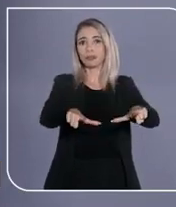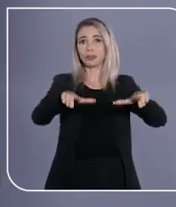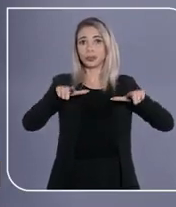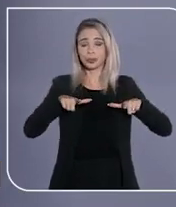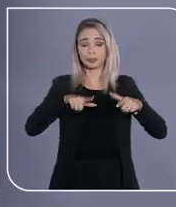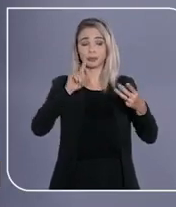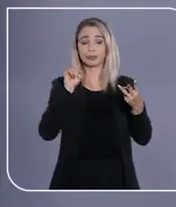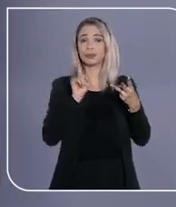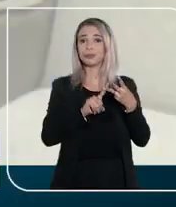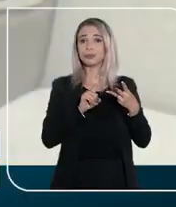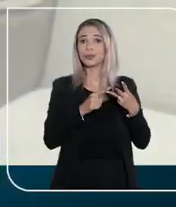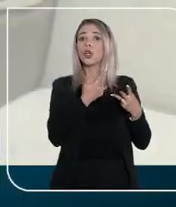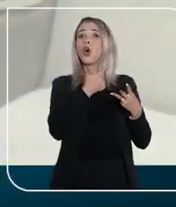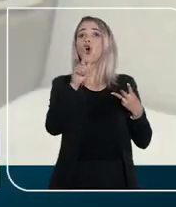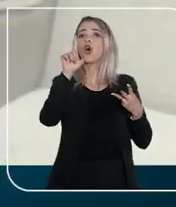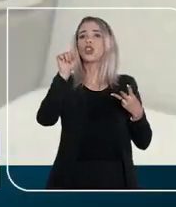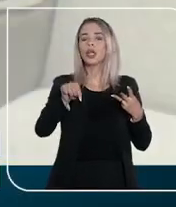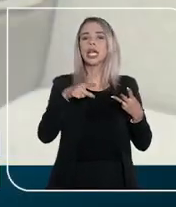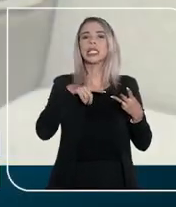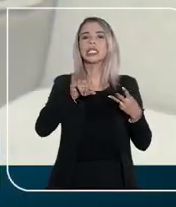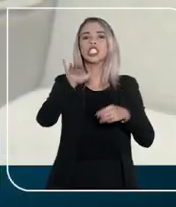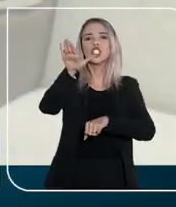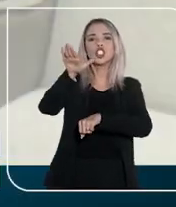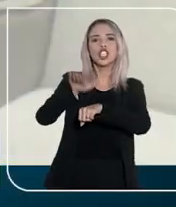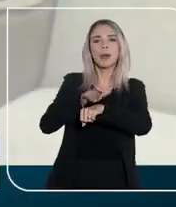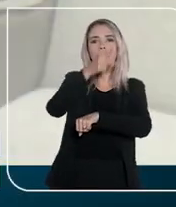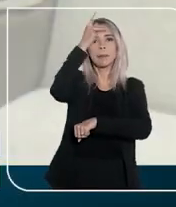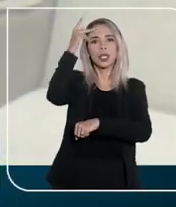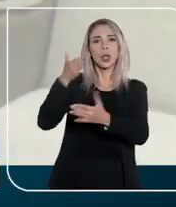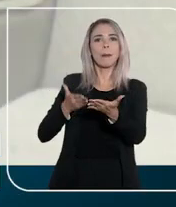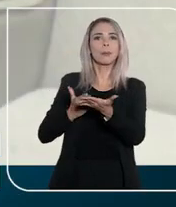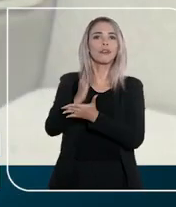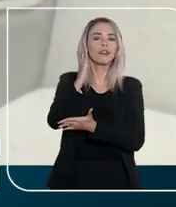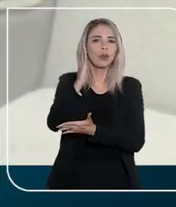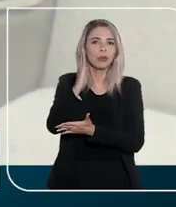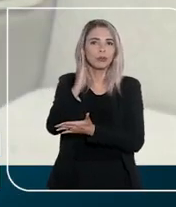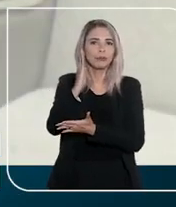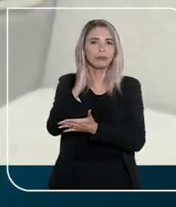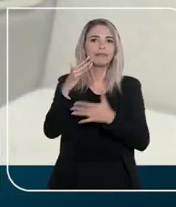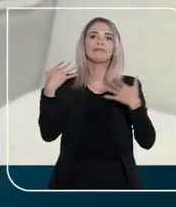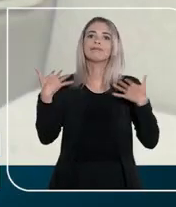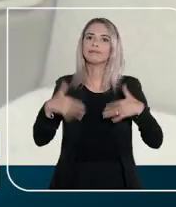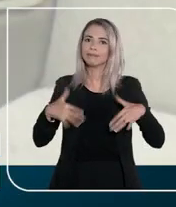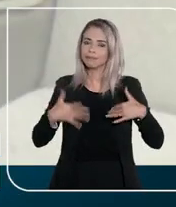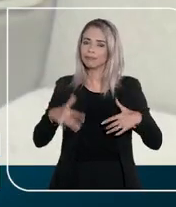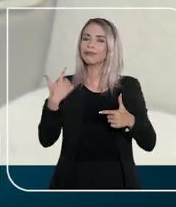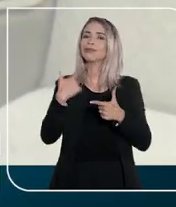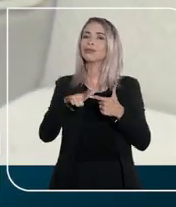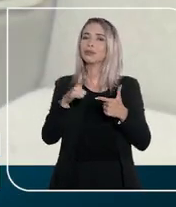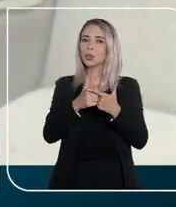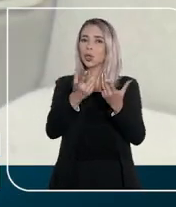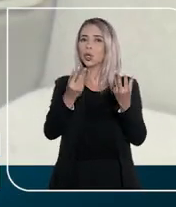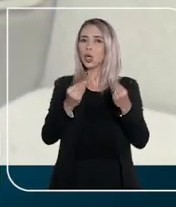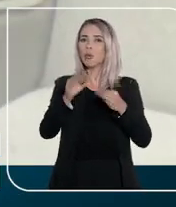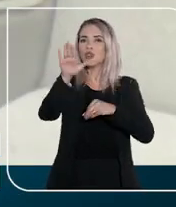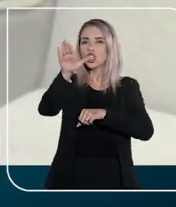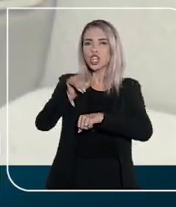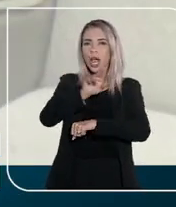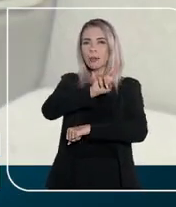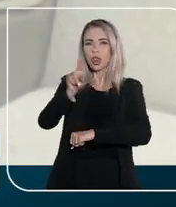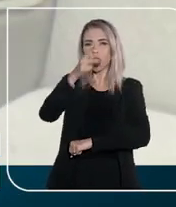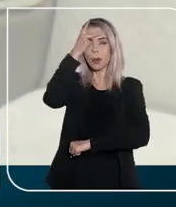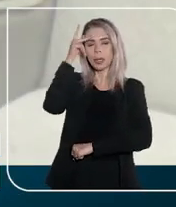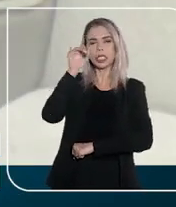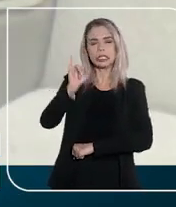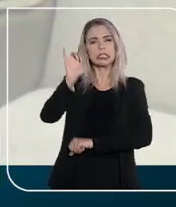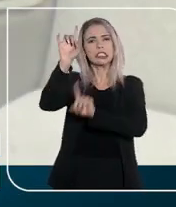questionamentos se dá quando dá convocação dos aprovados. Então, há muitos problemas em relação à nomeação dos candidatos, se eles